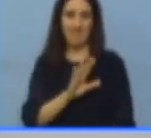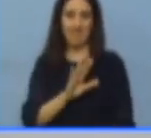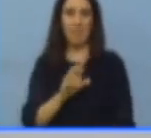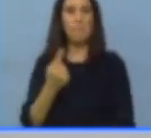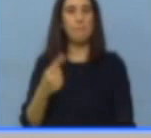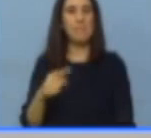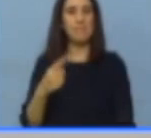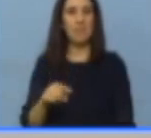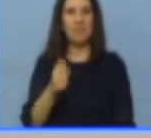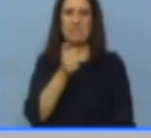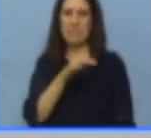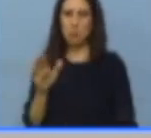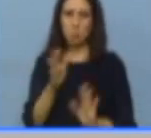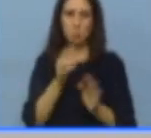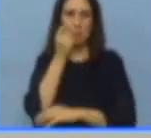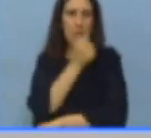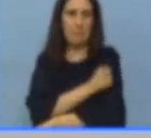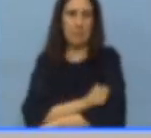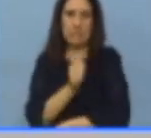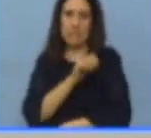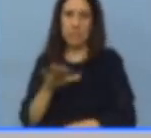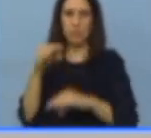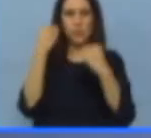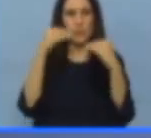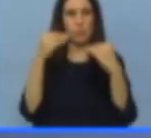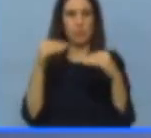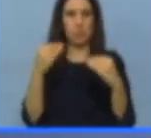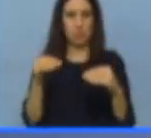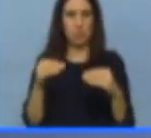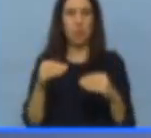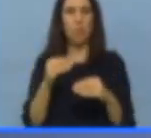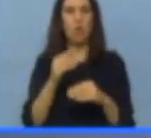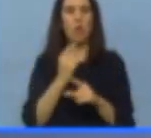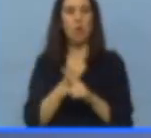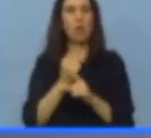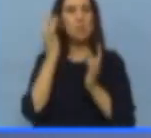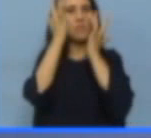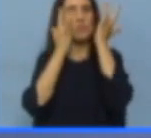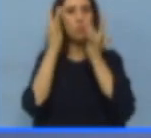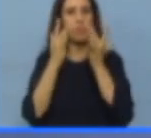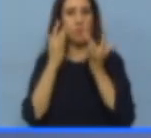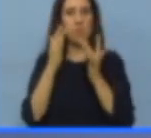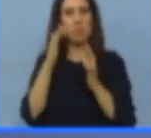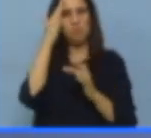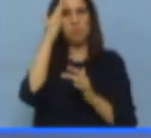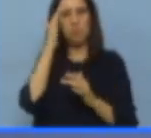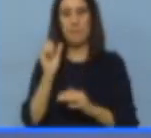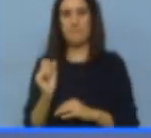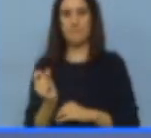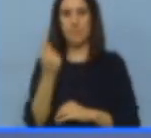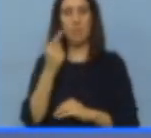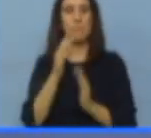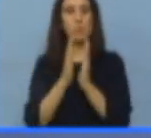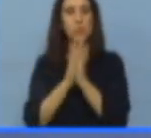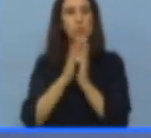temos cerca de 500 rapazes em formação, desde portanto, o postulantado, a filosofia, o noviciado e a